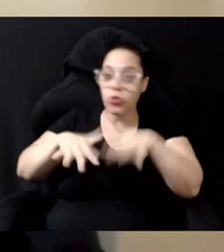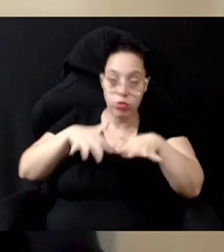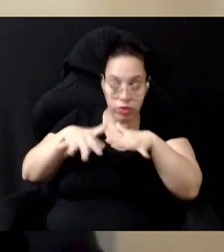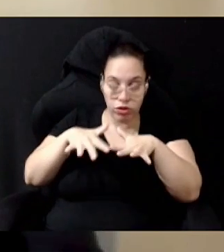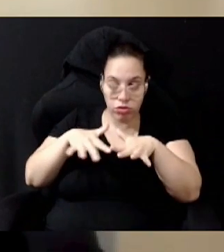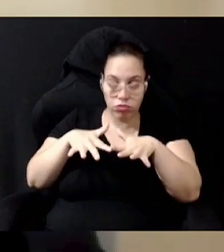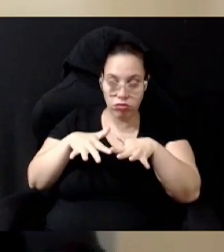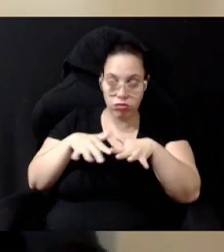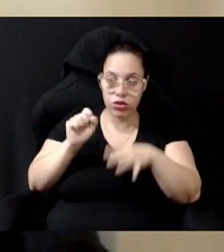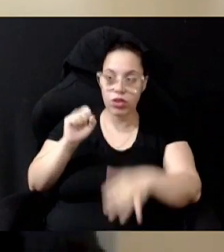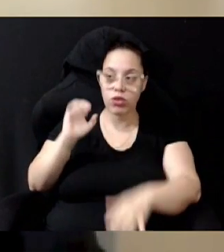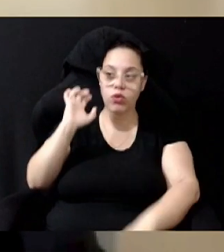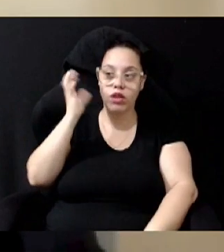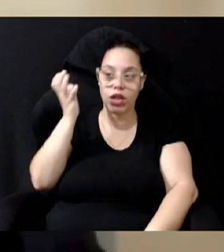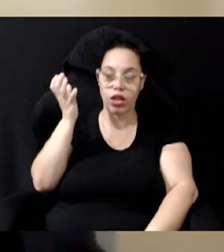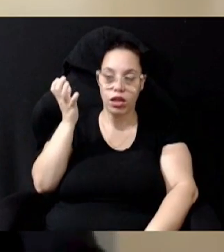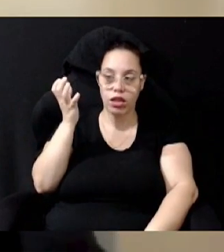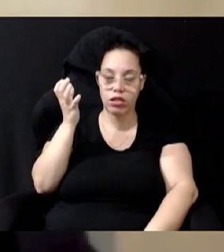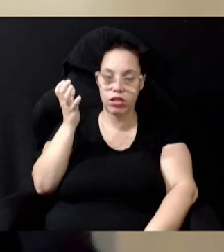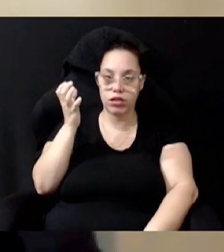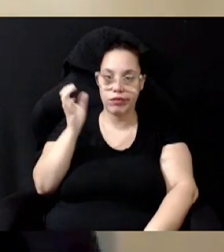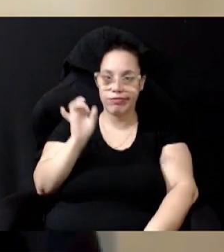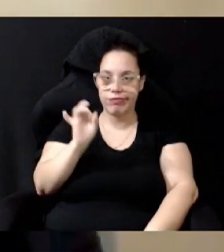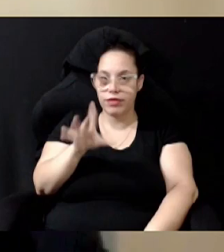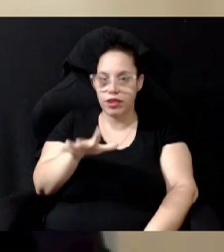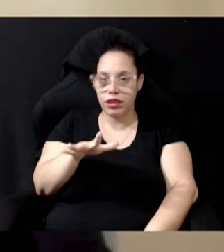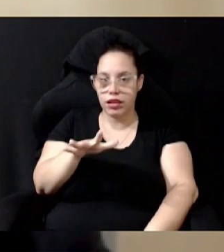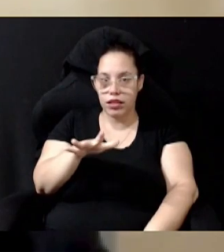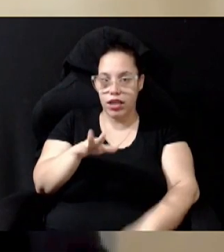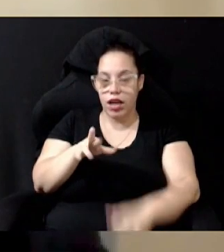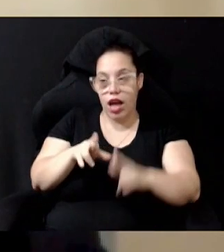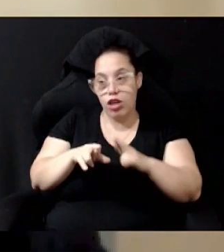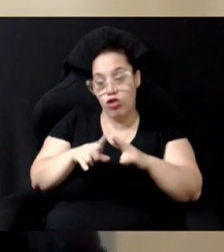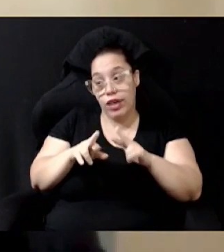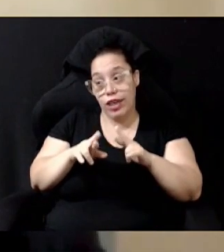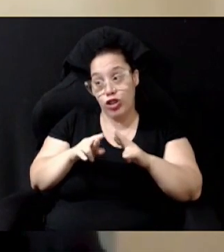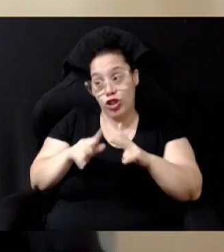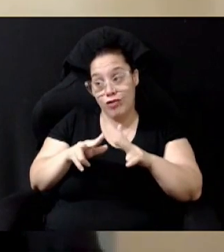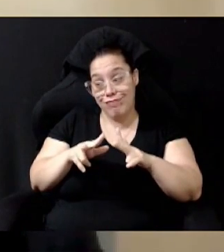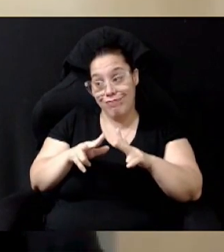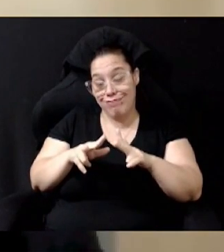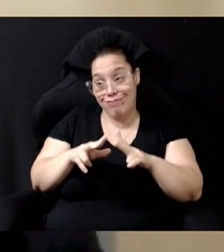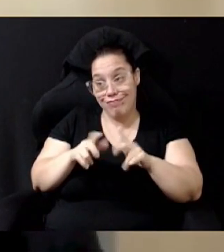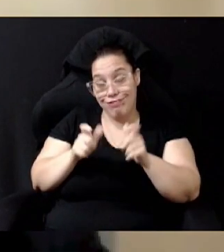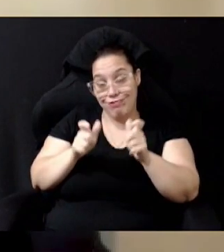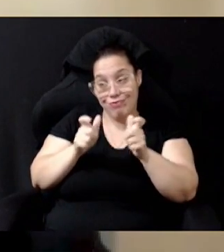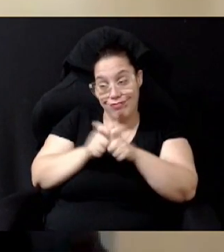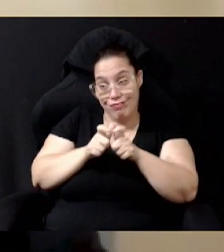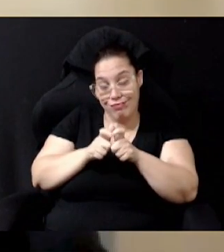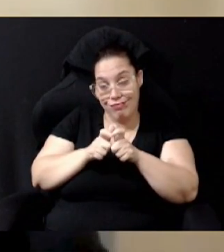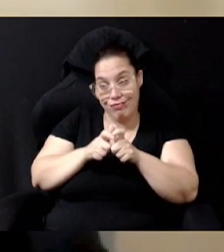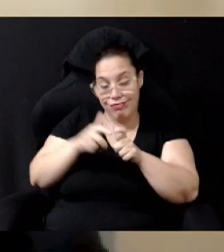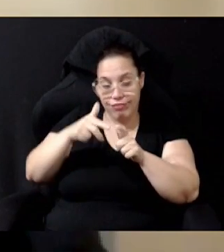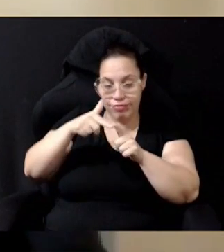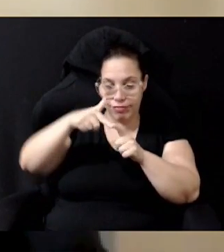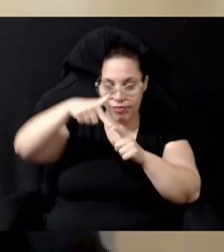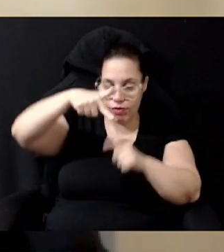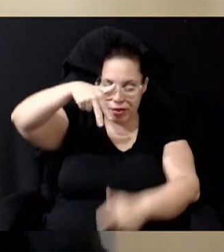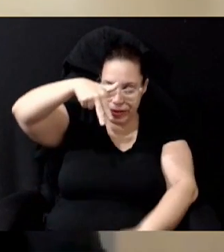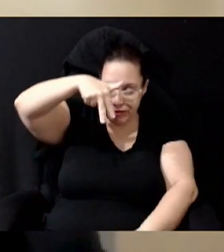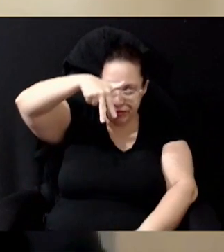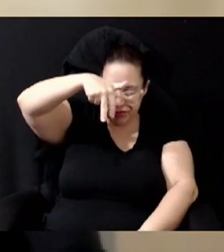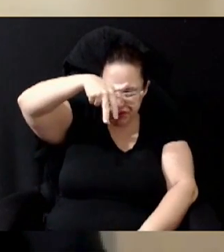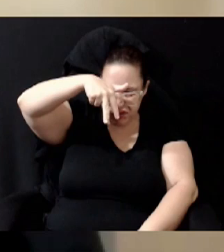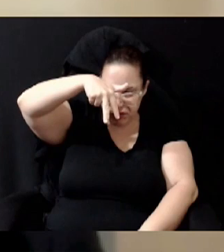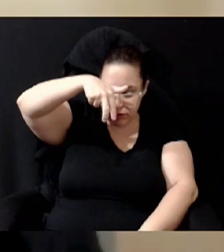causam é extremamente diferente. Pode ser pequenos movimentos dos pés. Agora, tem pessoas que não conseguem